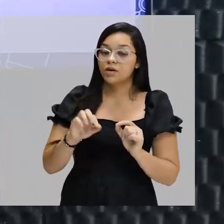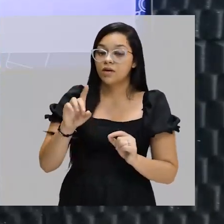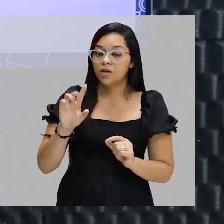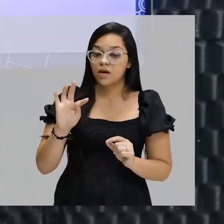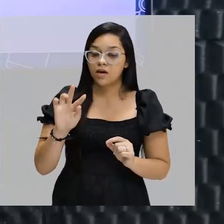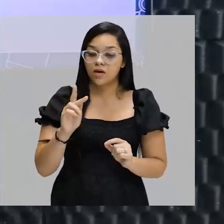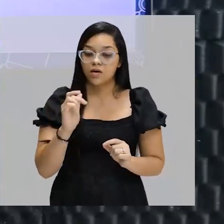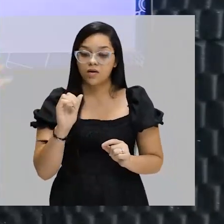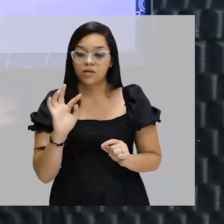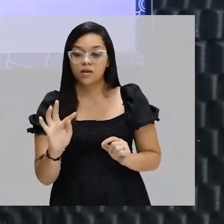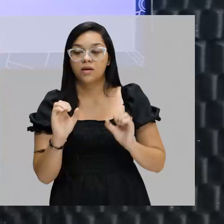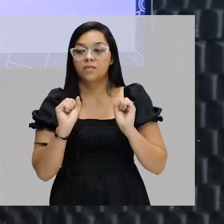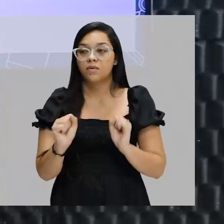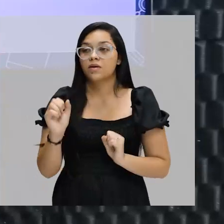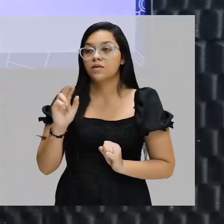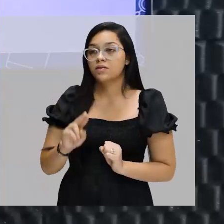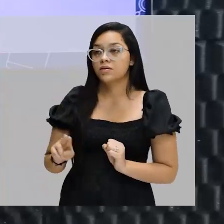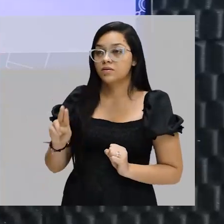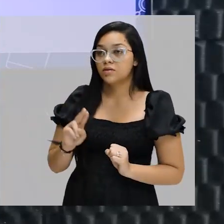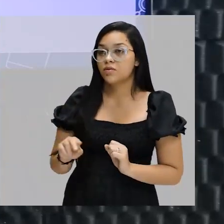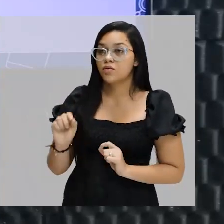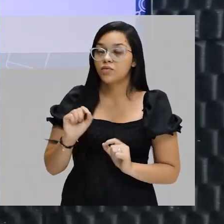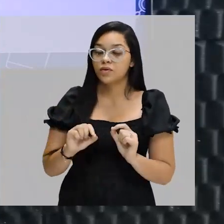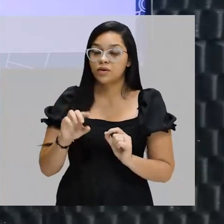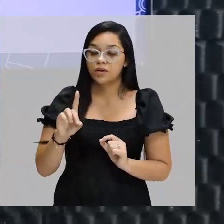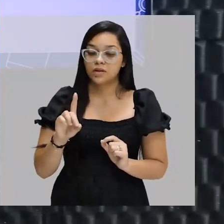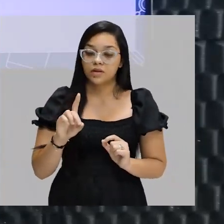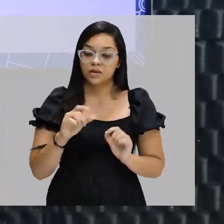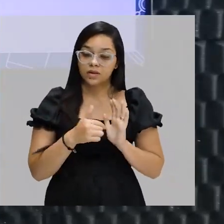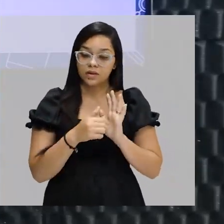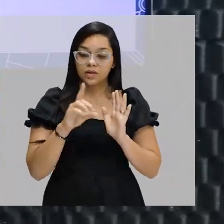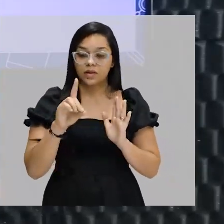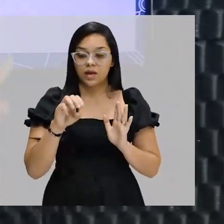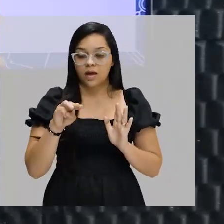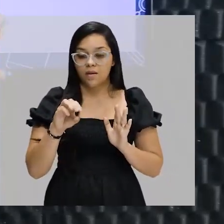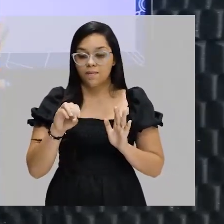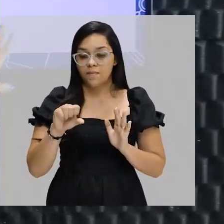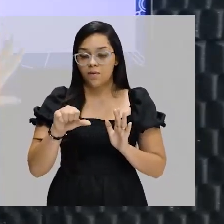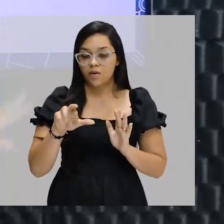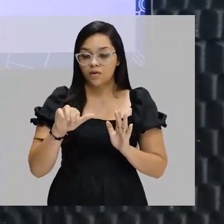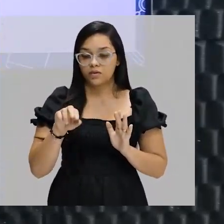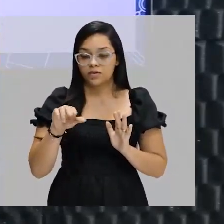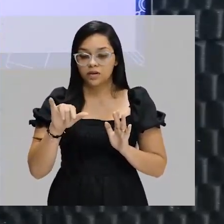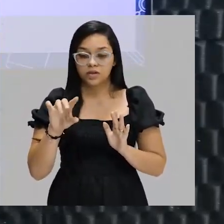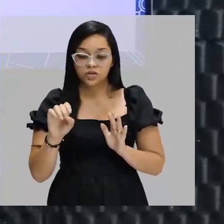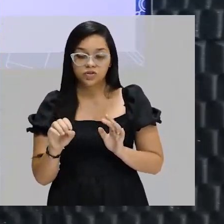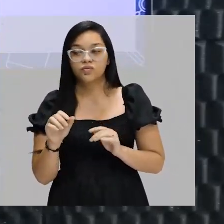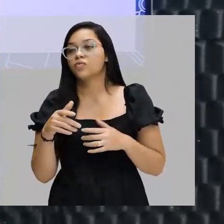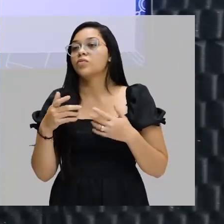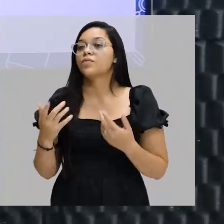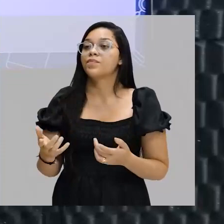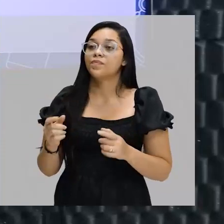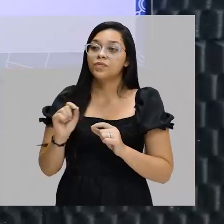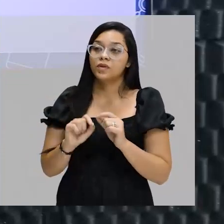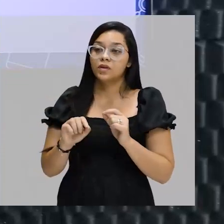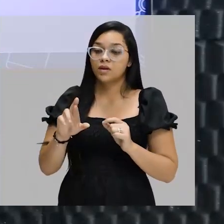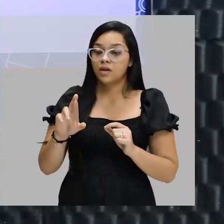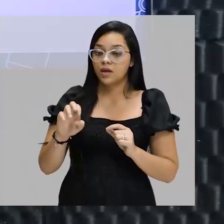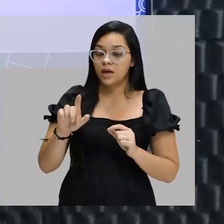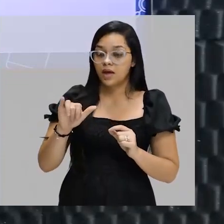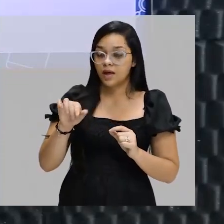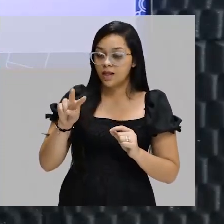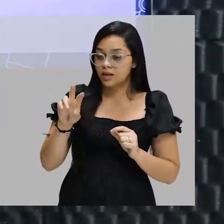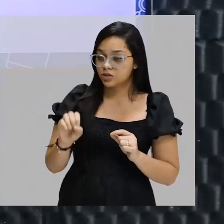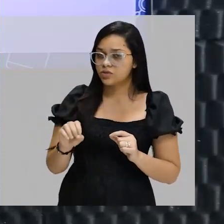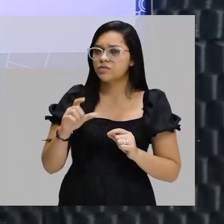que também pode ser utilizado como pronome demonstrativo, tá? Nesse caso, pronome